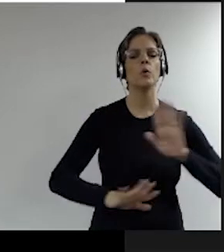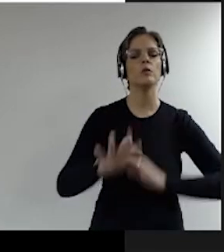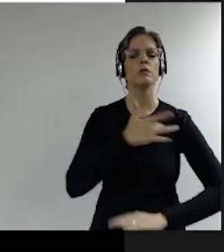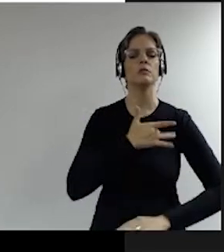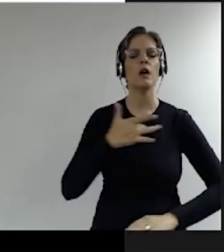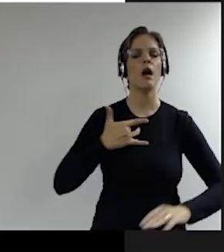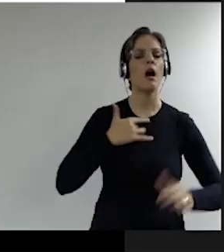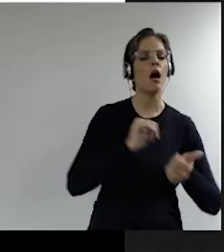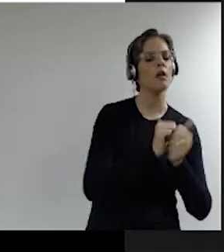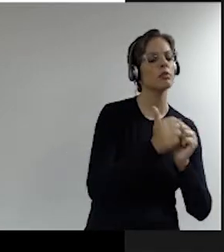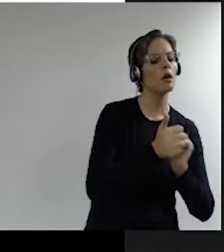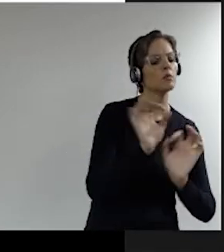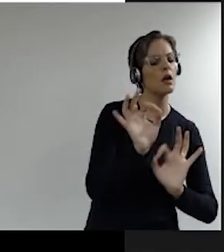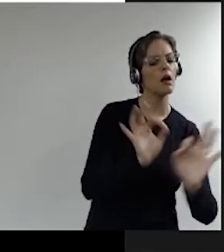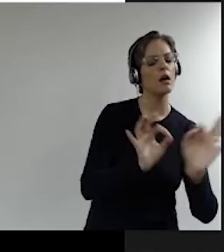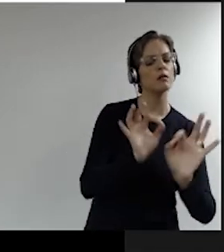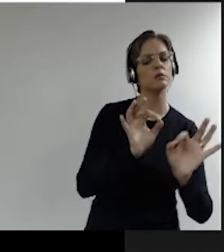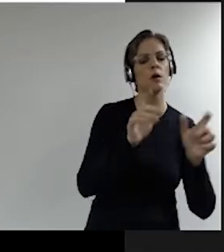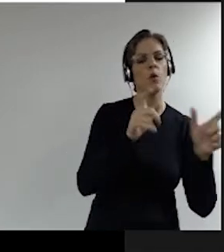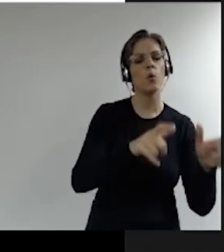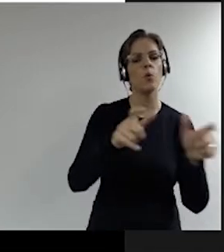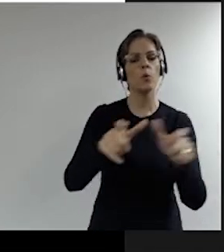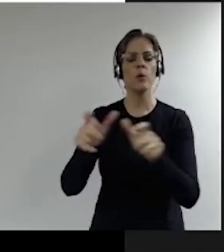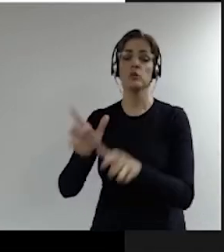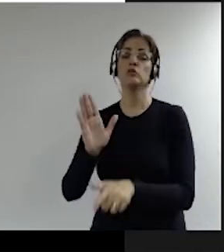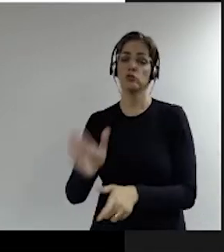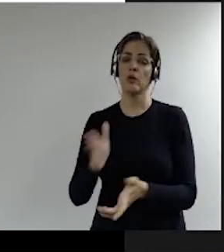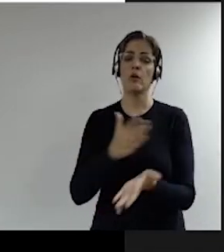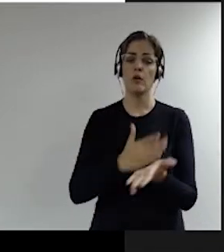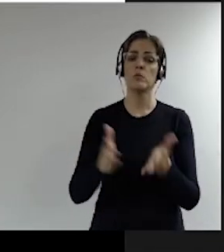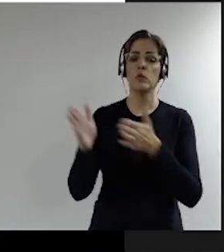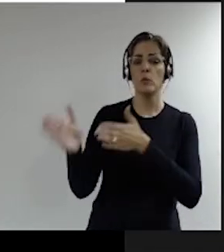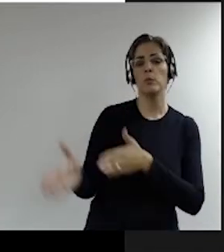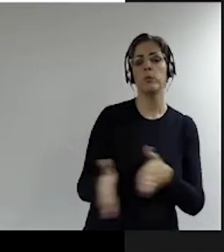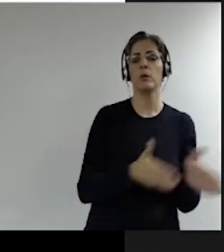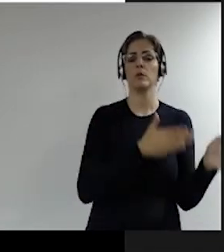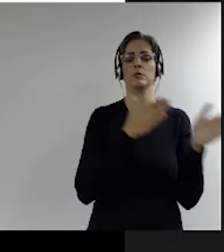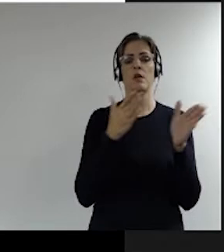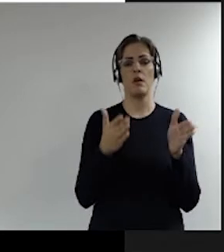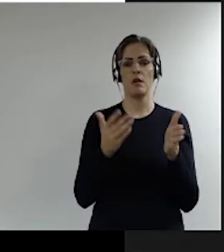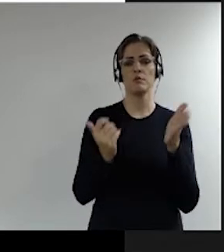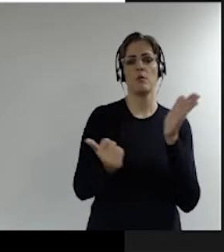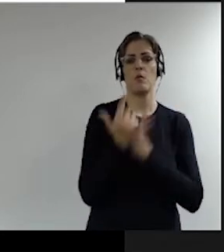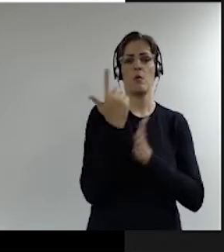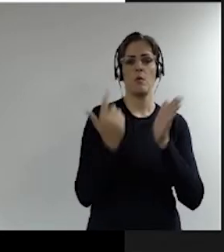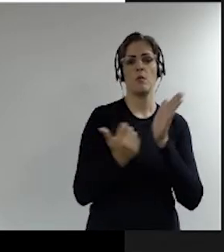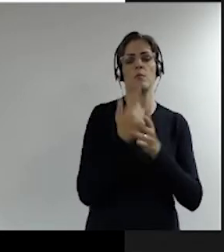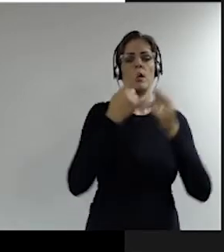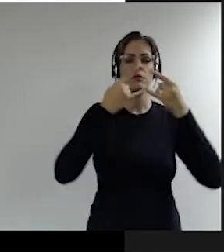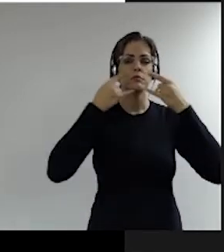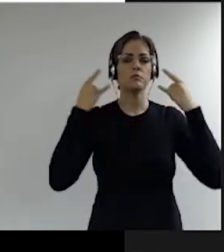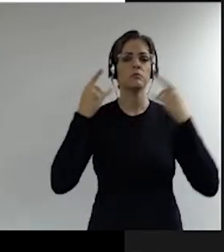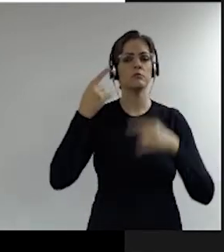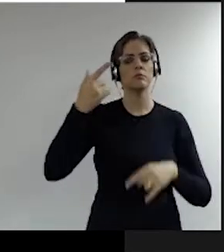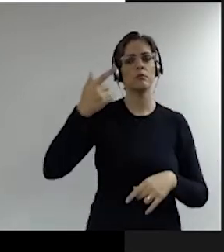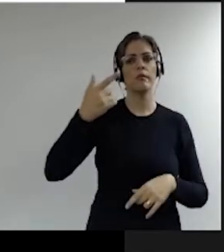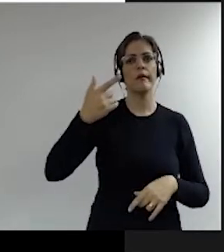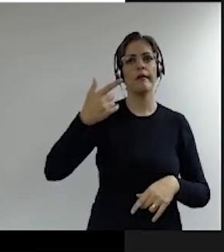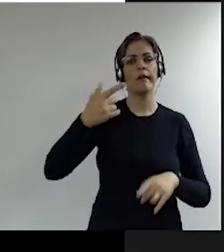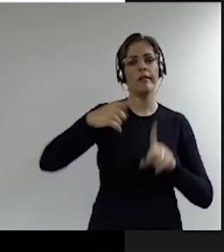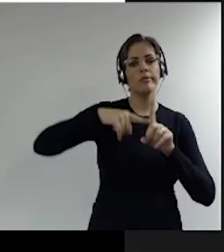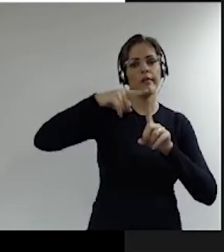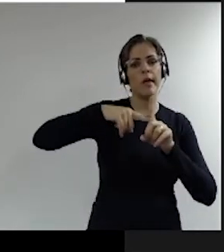ajustados às realidades locais, e já começou um processo de aquisição tanto de EPI, termômetro, tudo que é